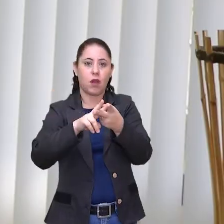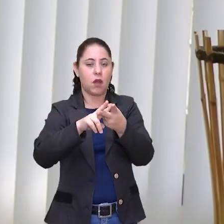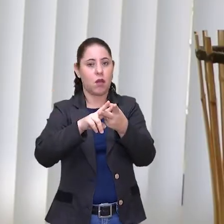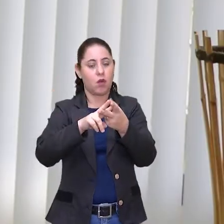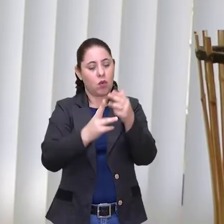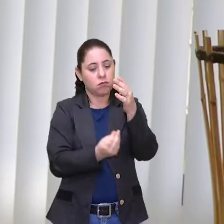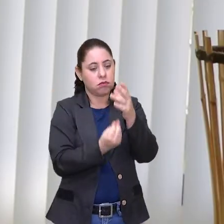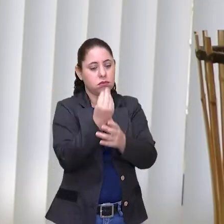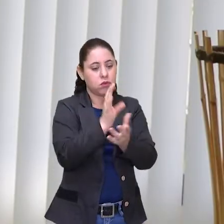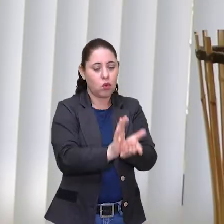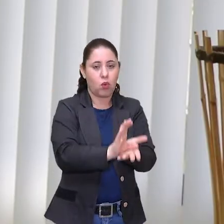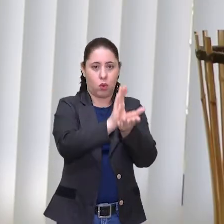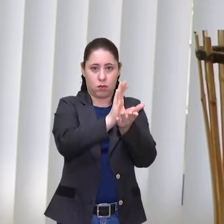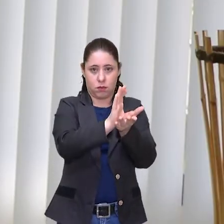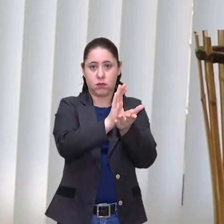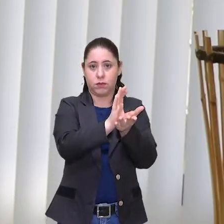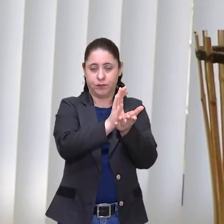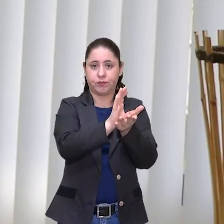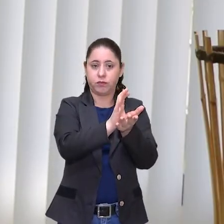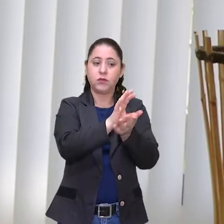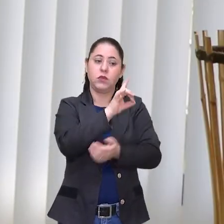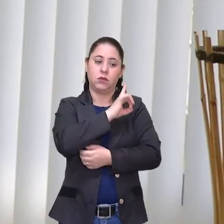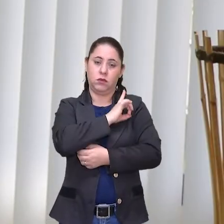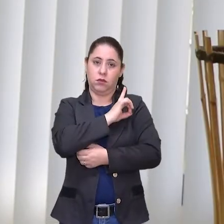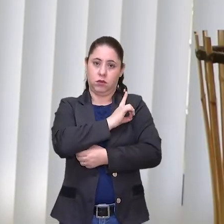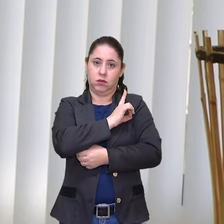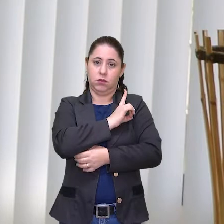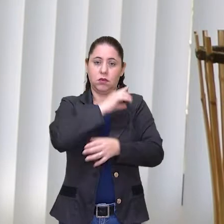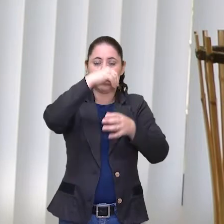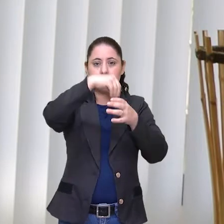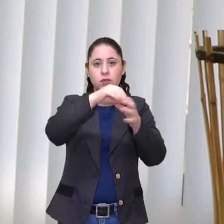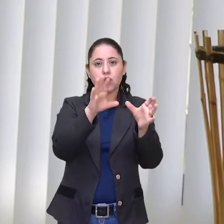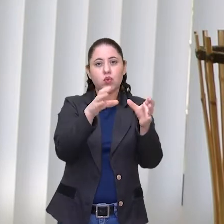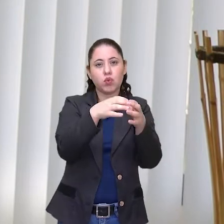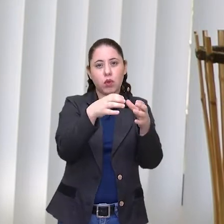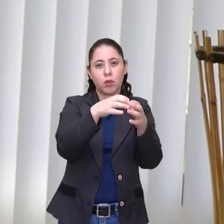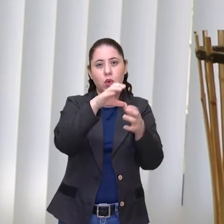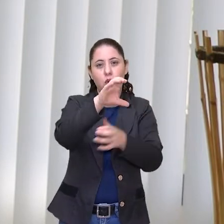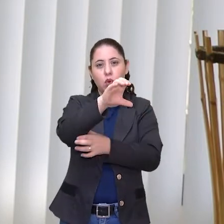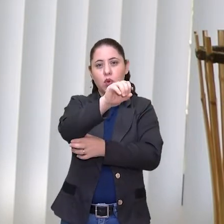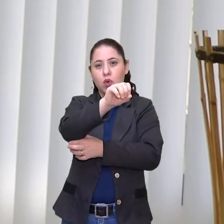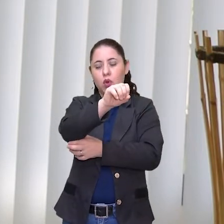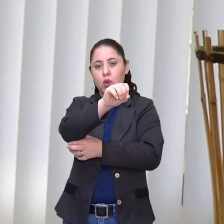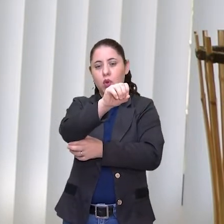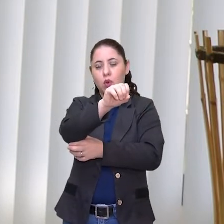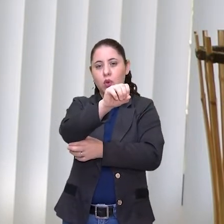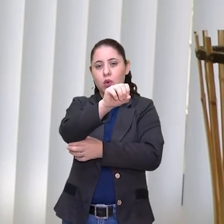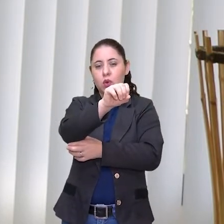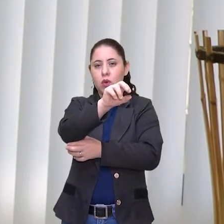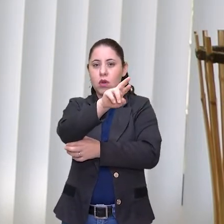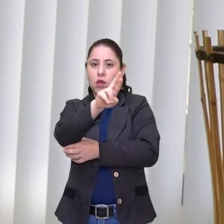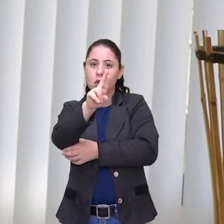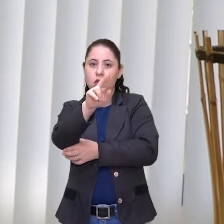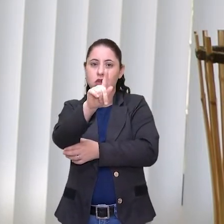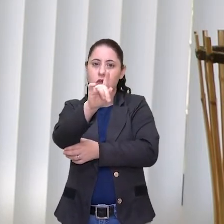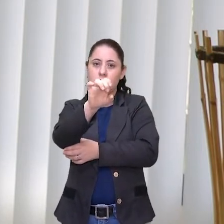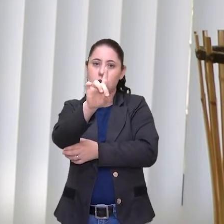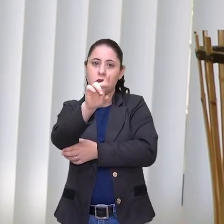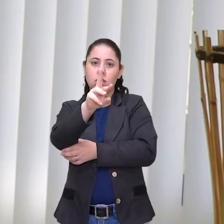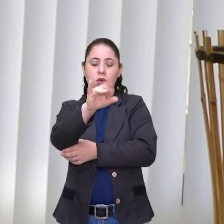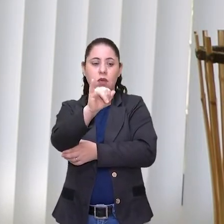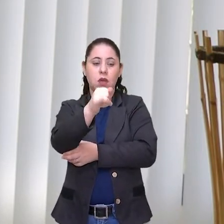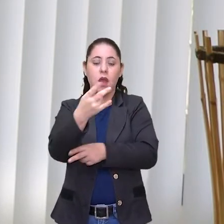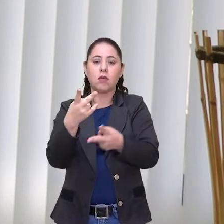É formada uma comissão e esses poderes são delegados à Corregedoria. Então, a Corregedoria é quem centraliza esses leilões de